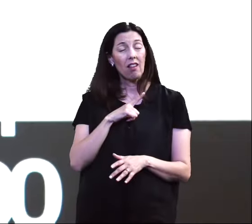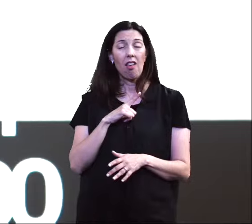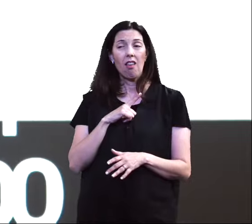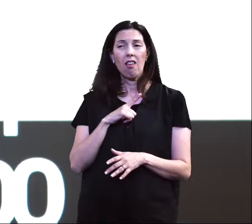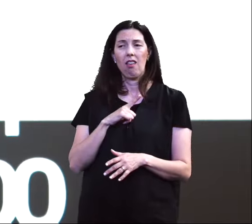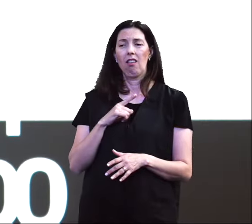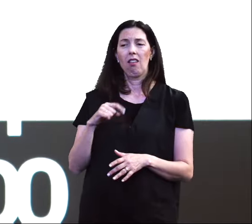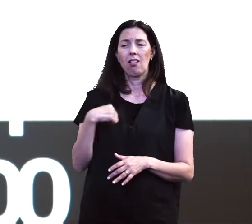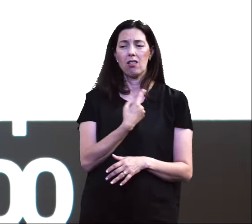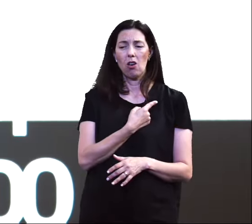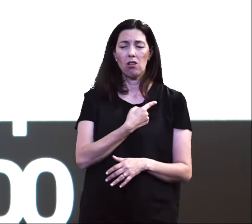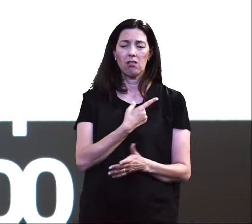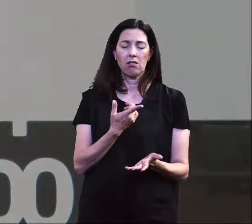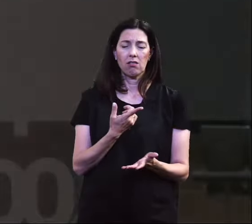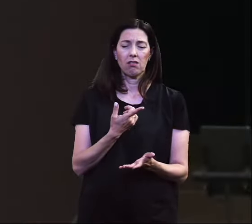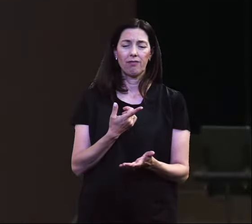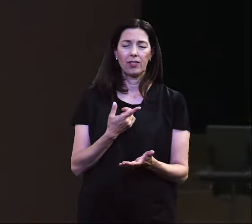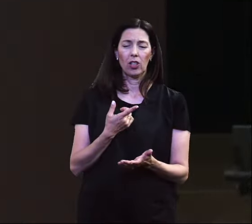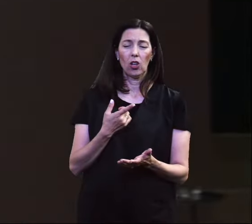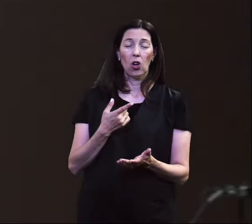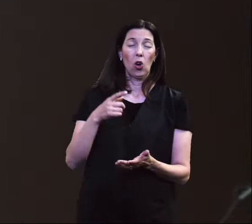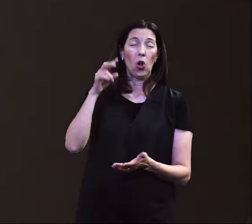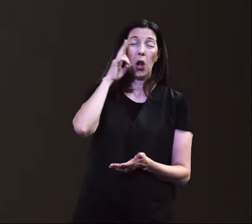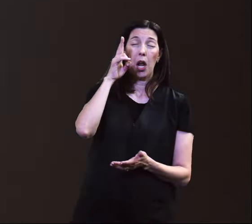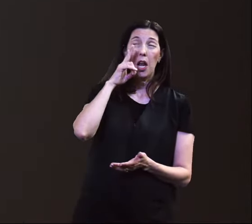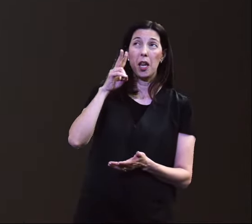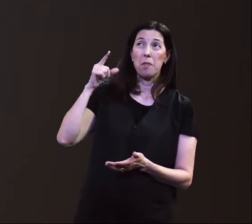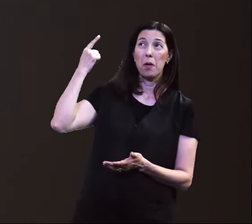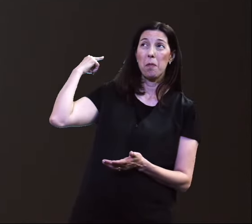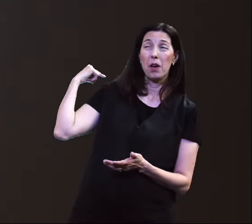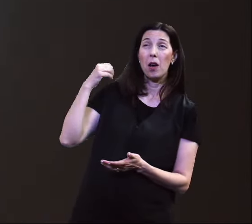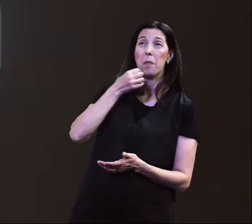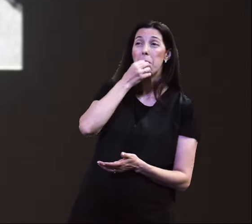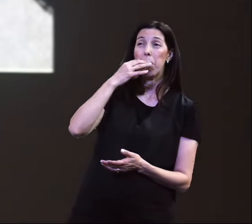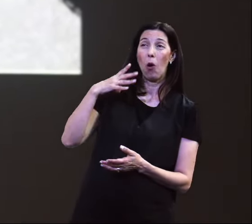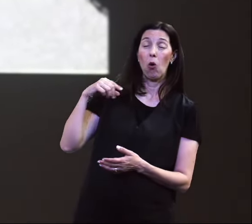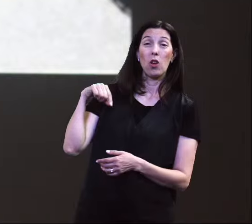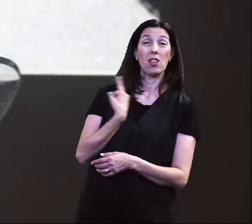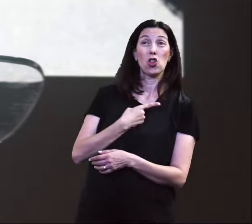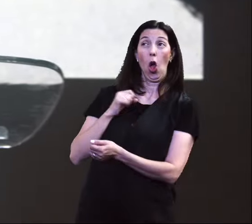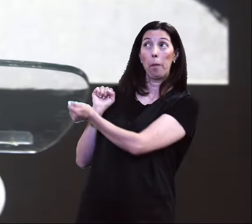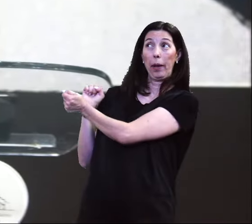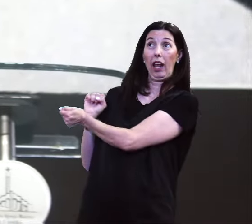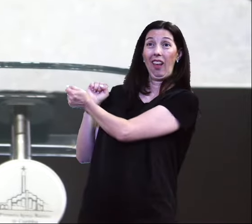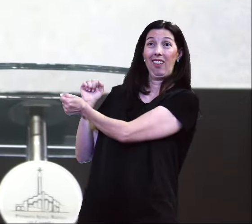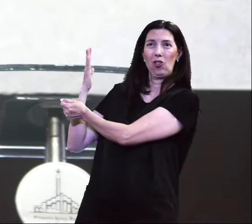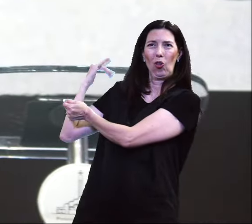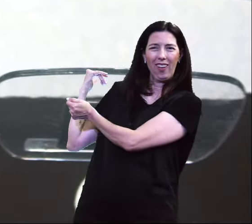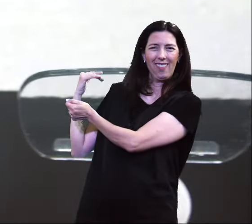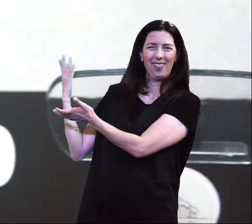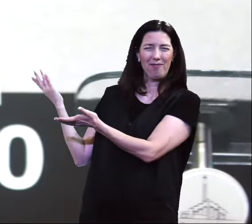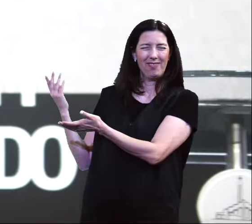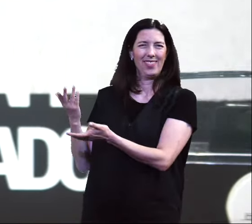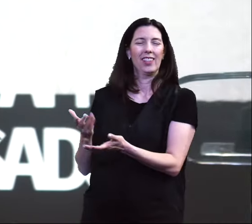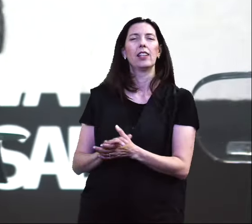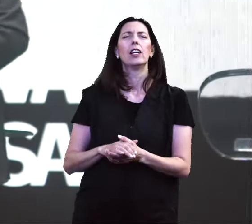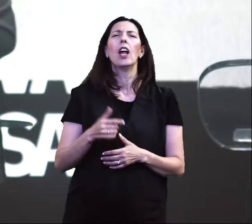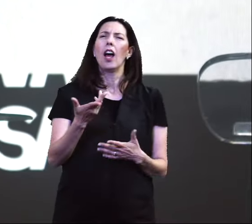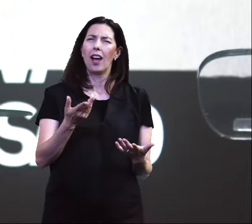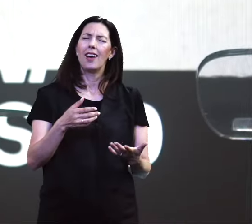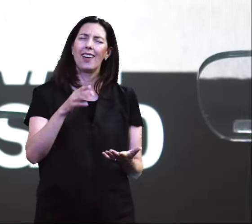ruins. Tem a ver com coisas boas que Deus fez. É muito interessante porque o povo de Israel não queria entrar na